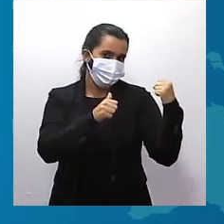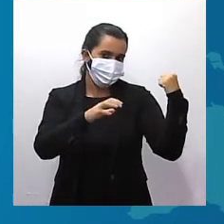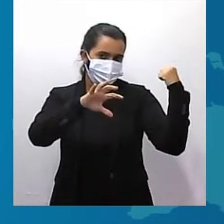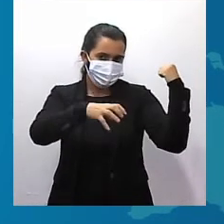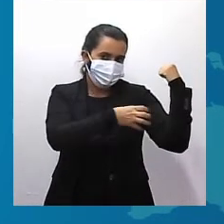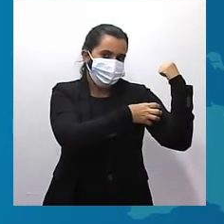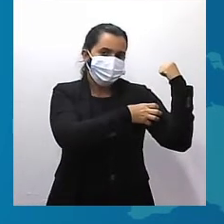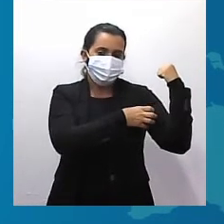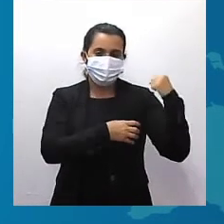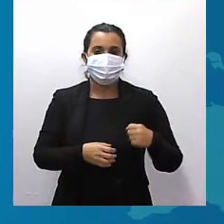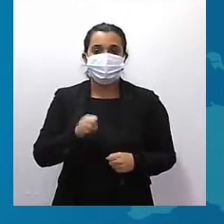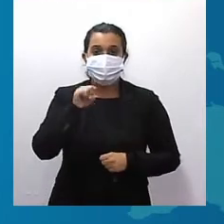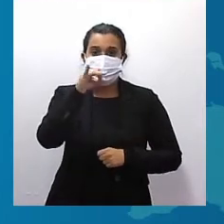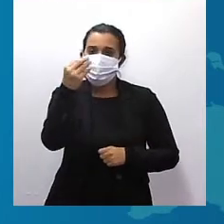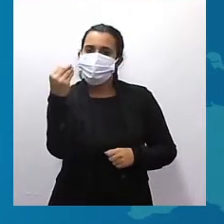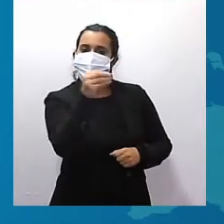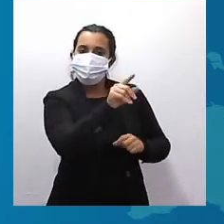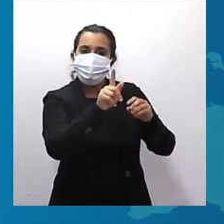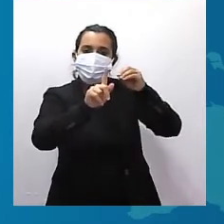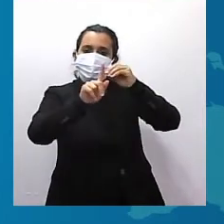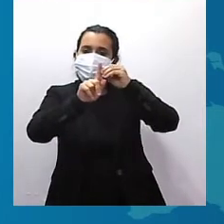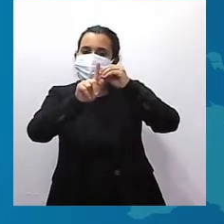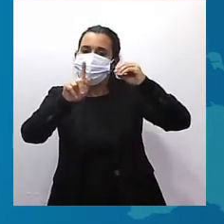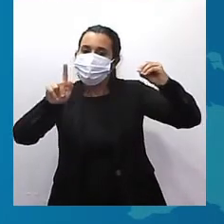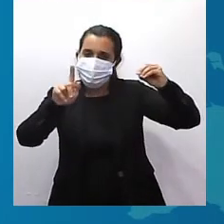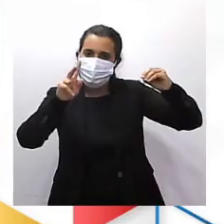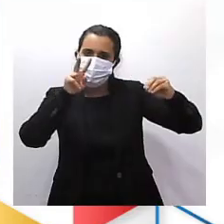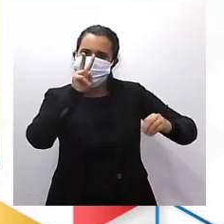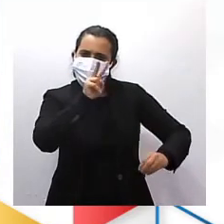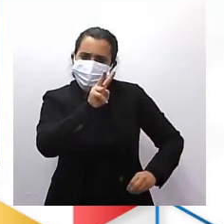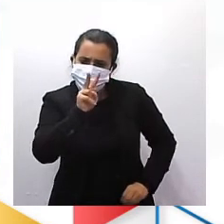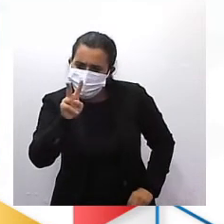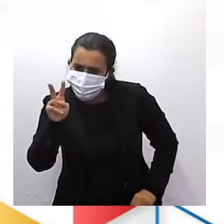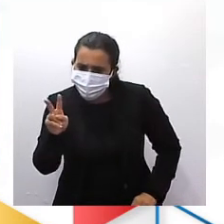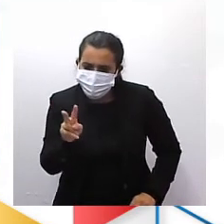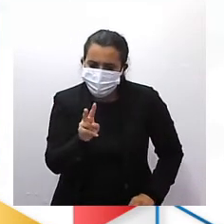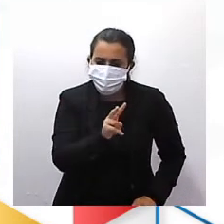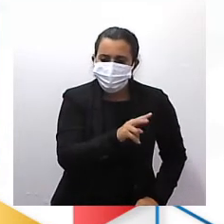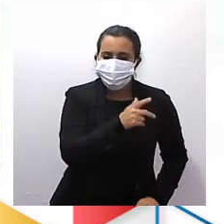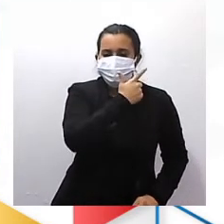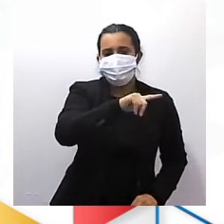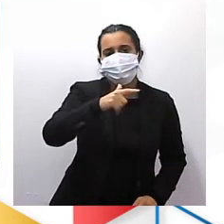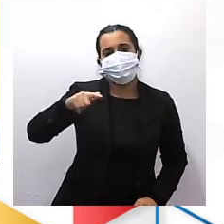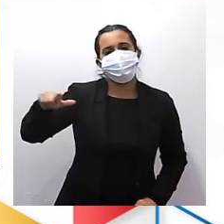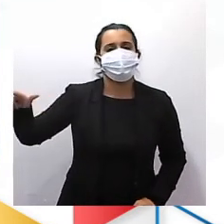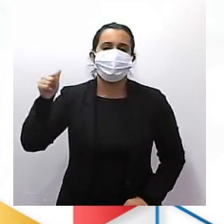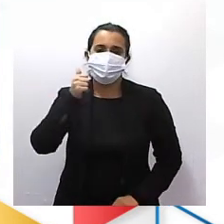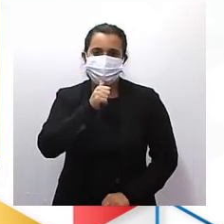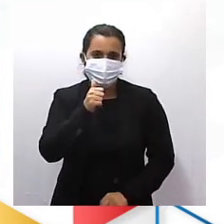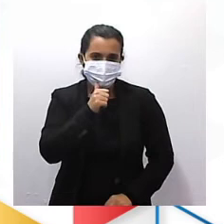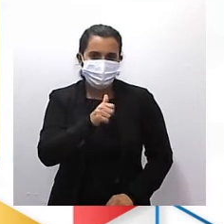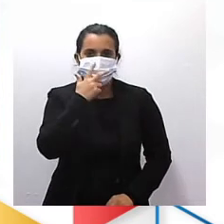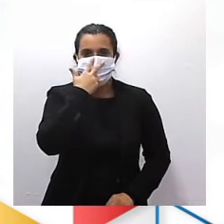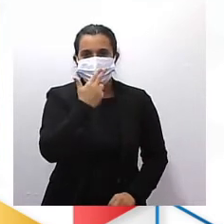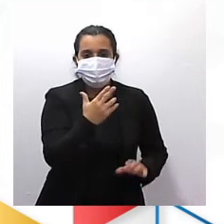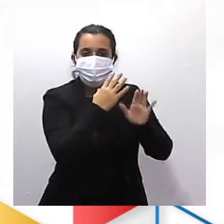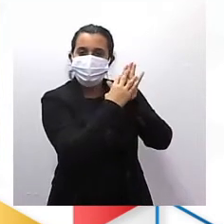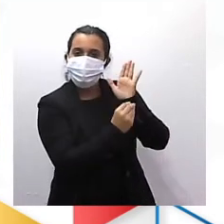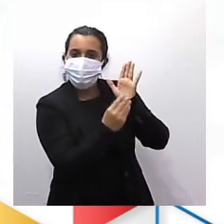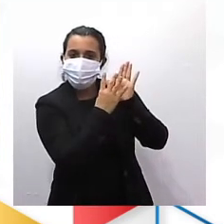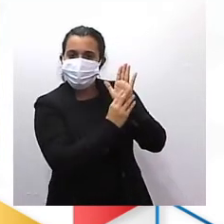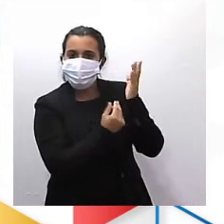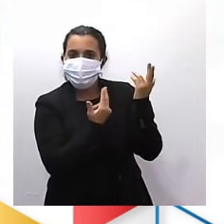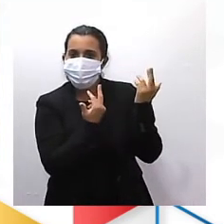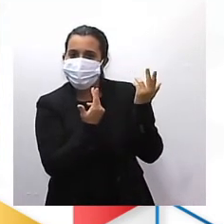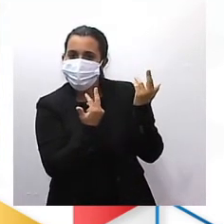Se você colocar no Google essa imagem We Can Do It, pode aparecer, além dessa, várias réplicas